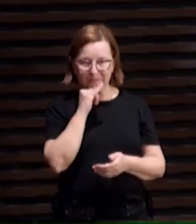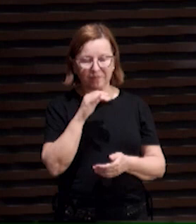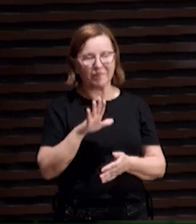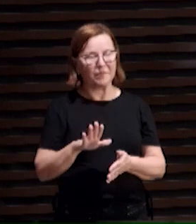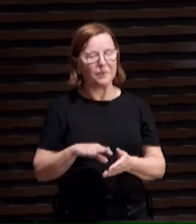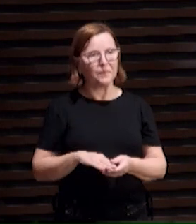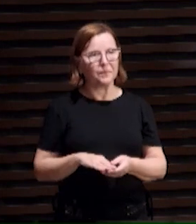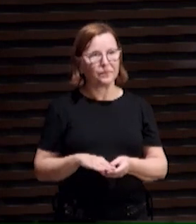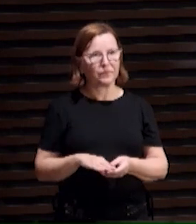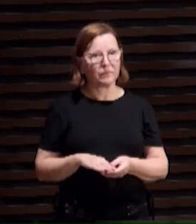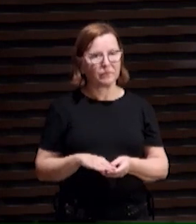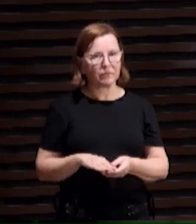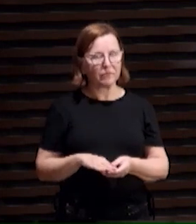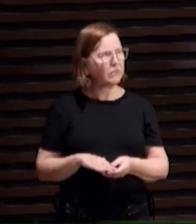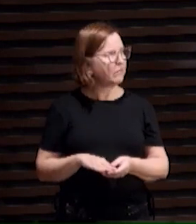Os